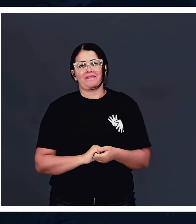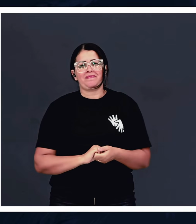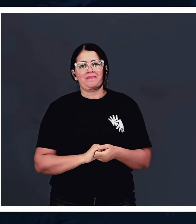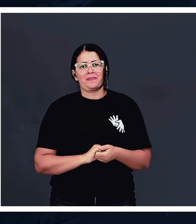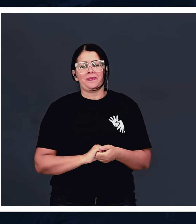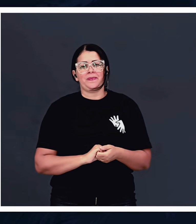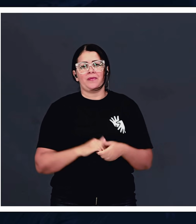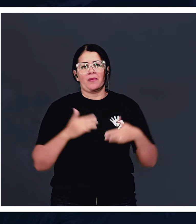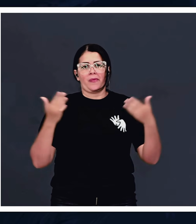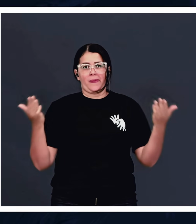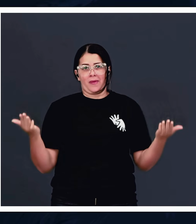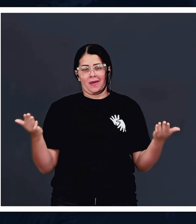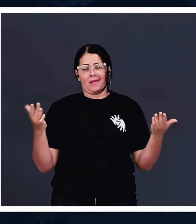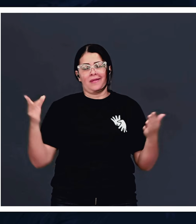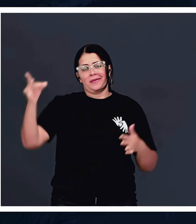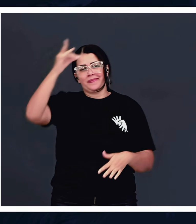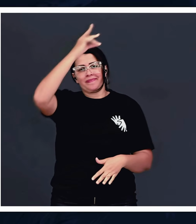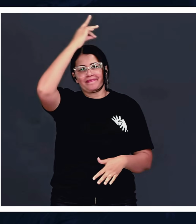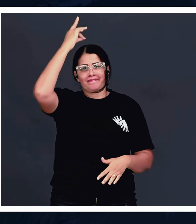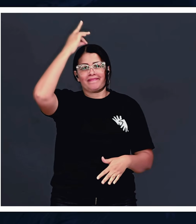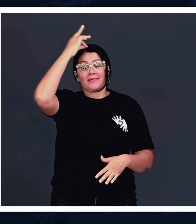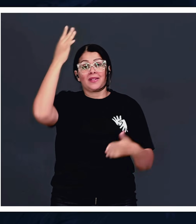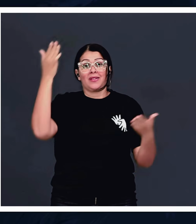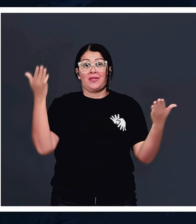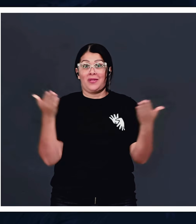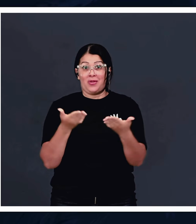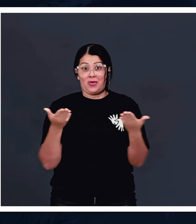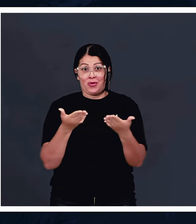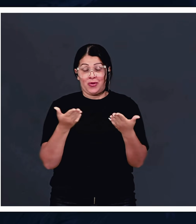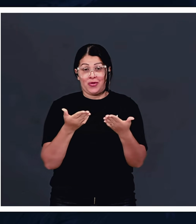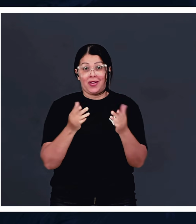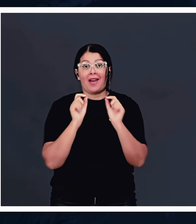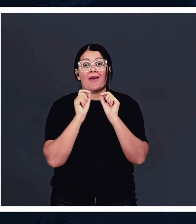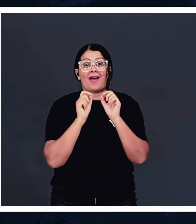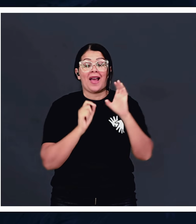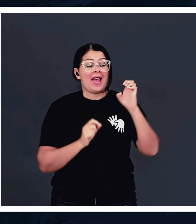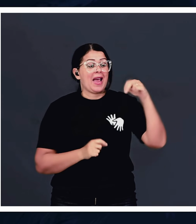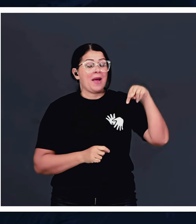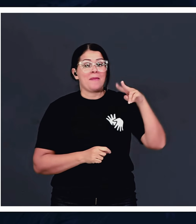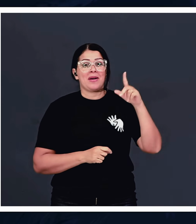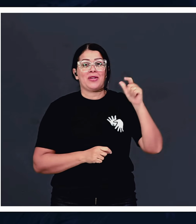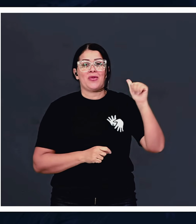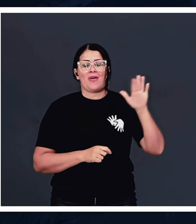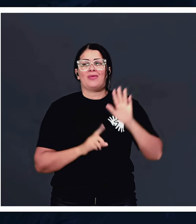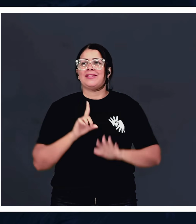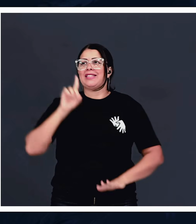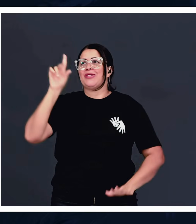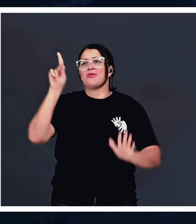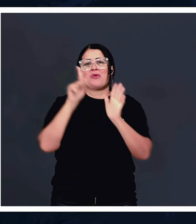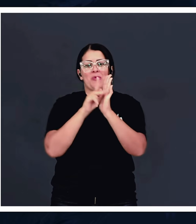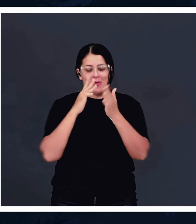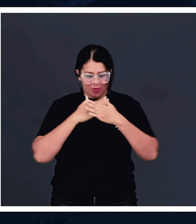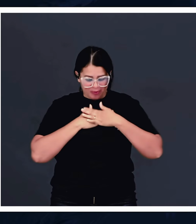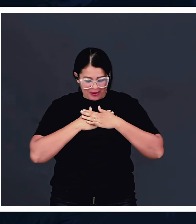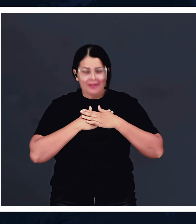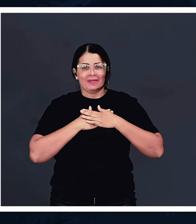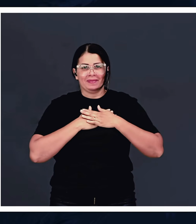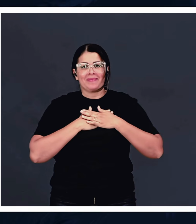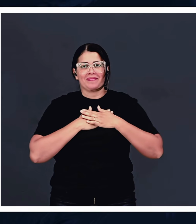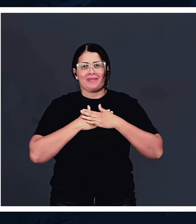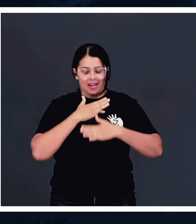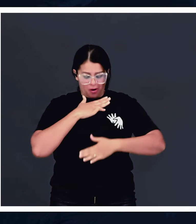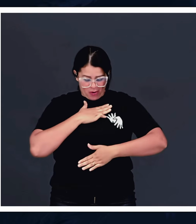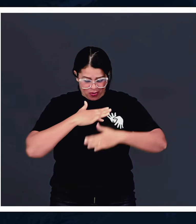Ou seja, o Espírito Santo hoje é o Emanuel, Deus conosco. Nós somos templo